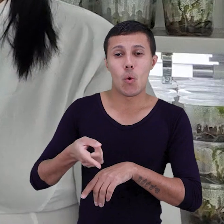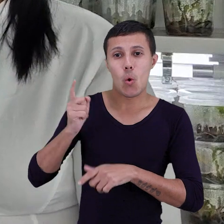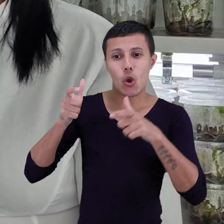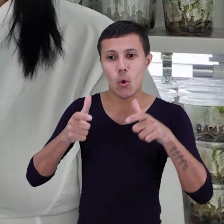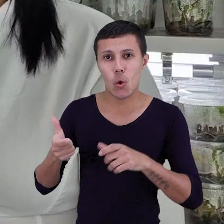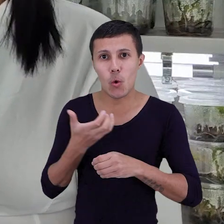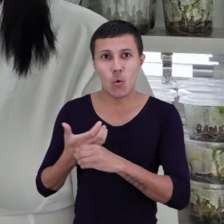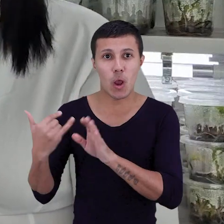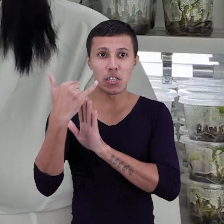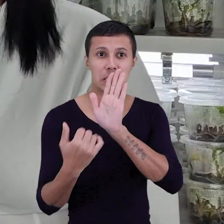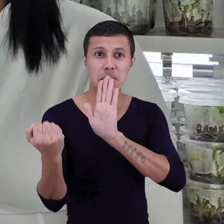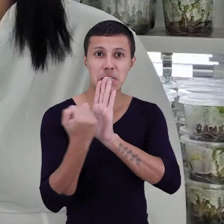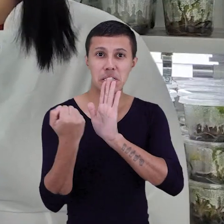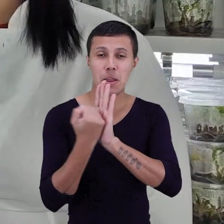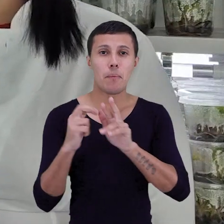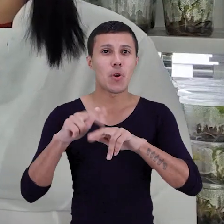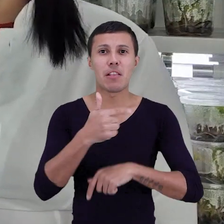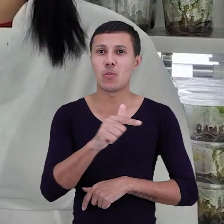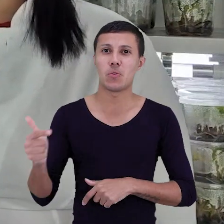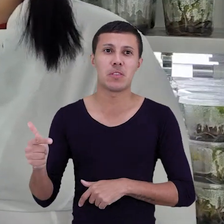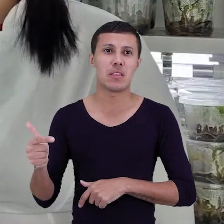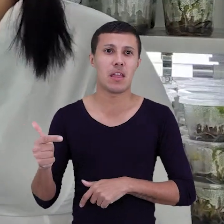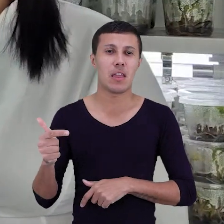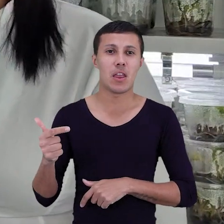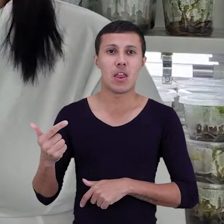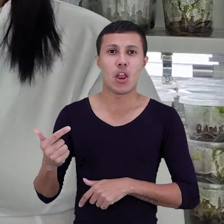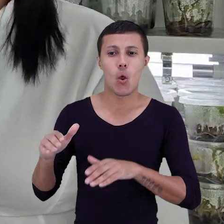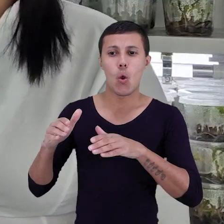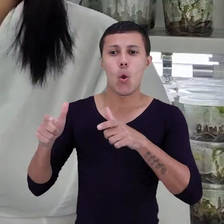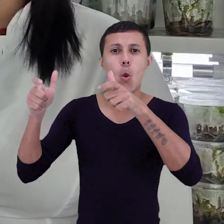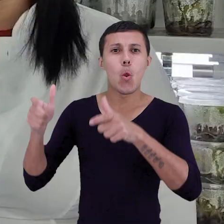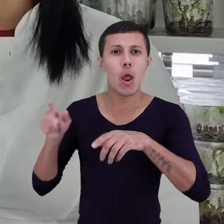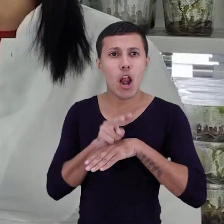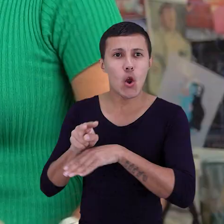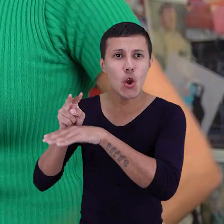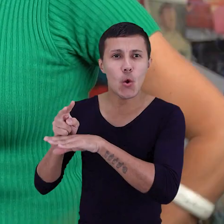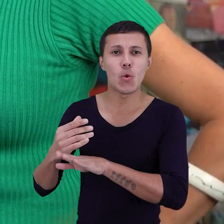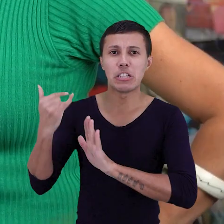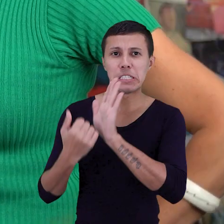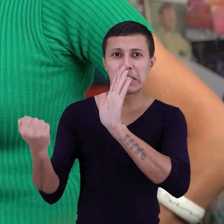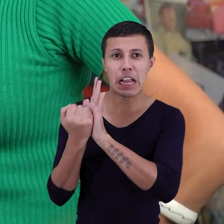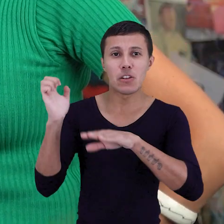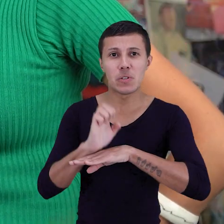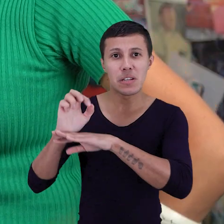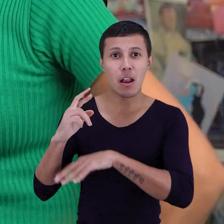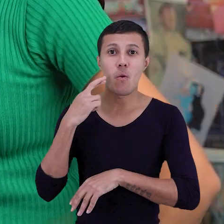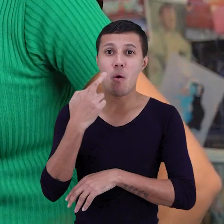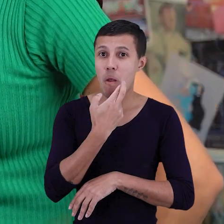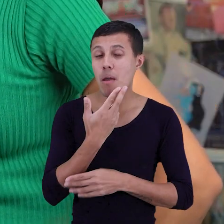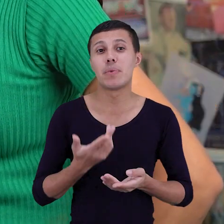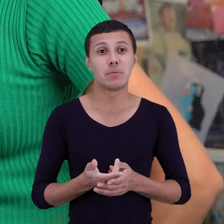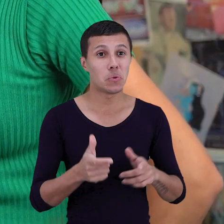mudas certificadas, porque até então não tem um viveiro de mudas certificadas no estado de Roraima. Interessante. Aí você chega